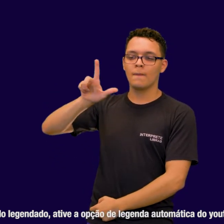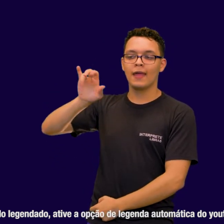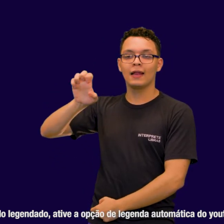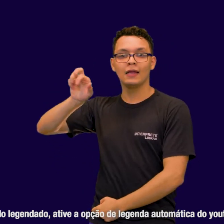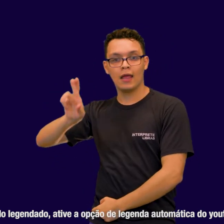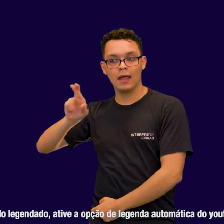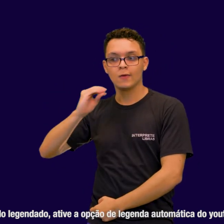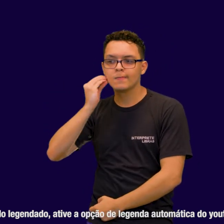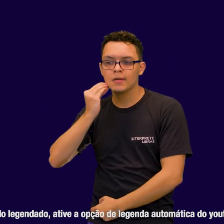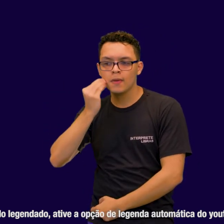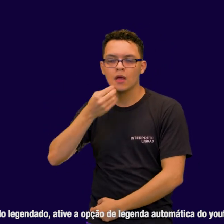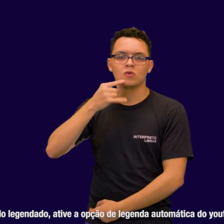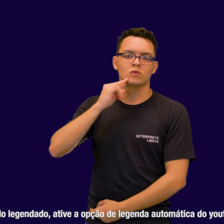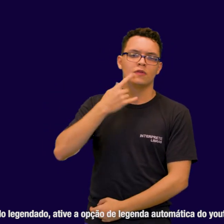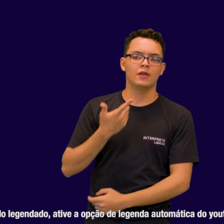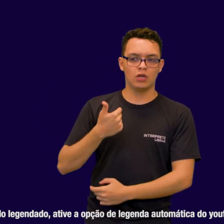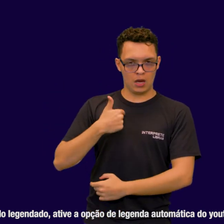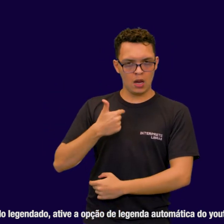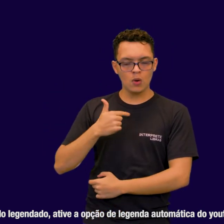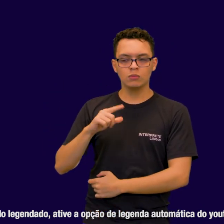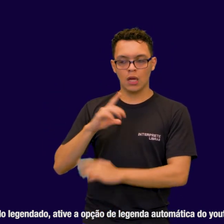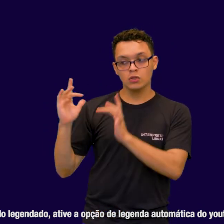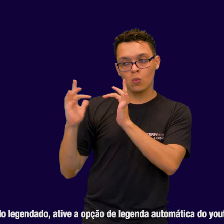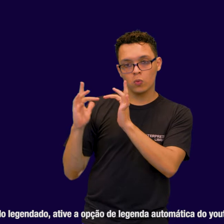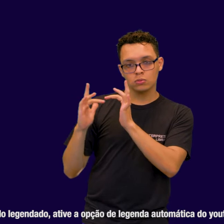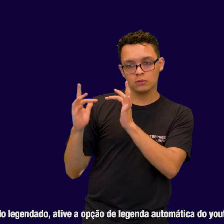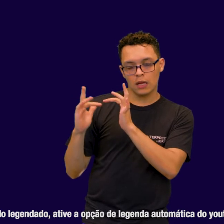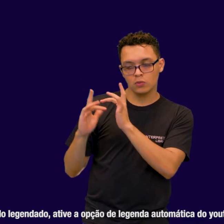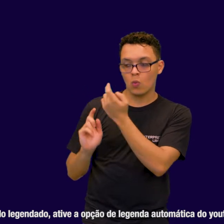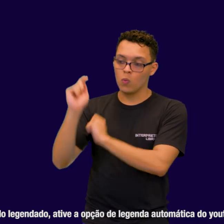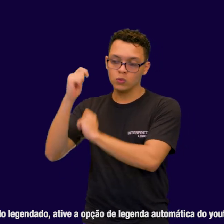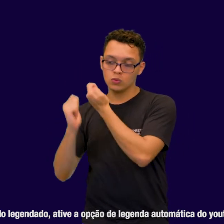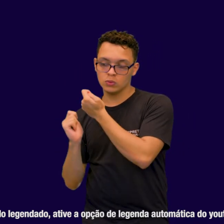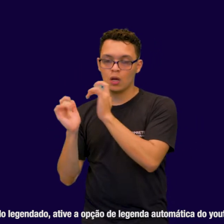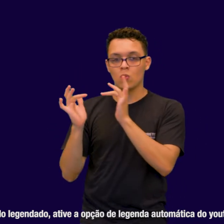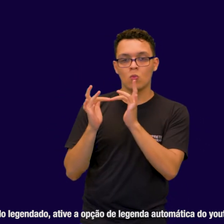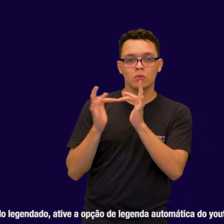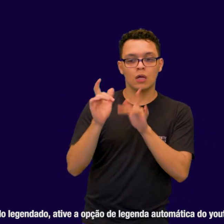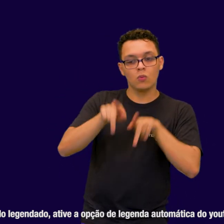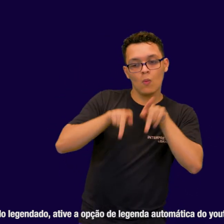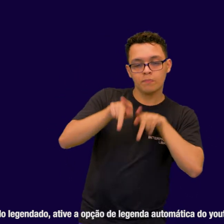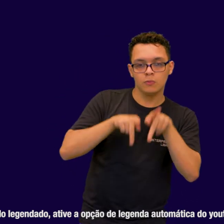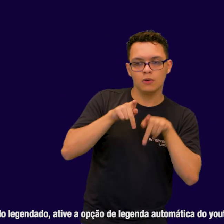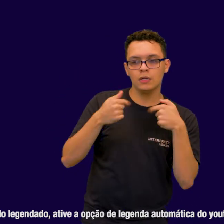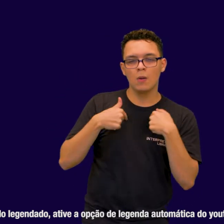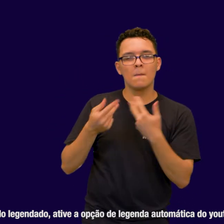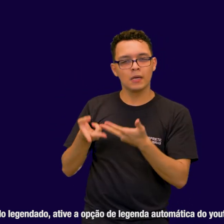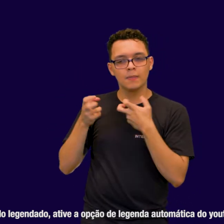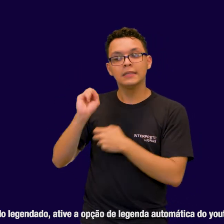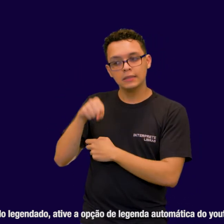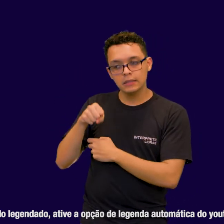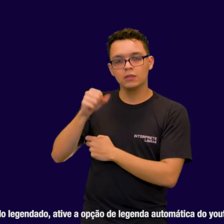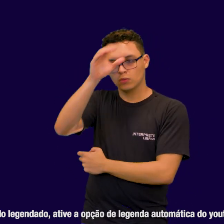justamente nessa interface entre fábrica e público. E as pessoas estão cada vez mais curiosas